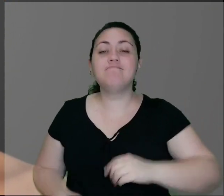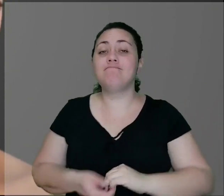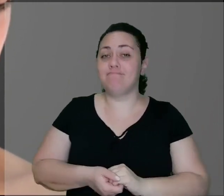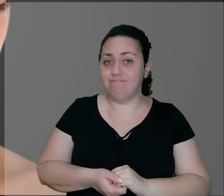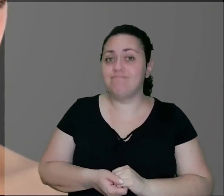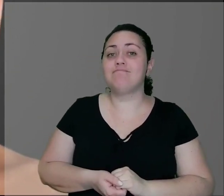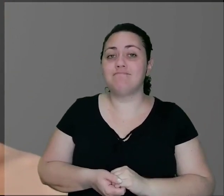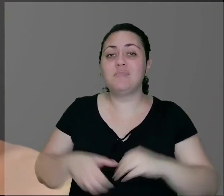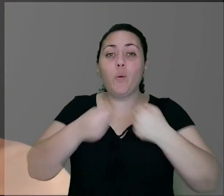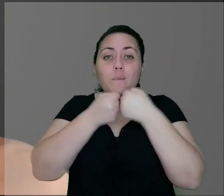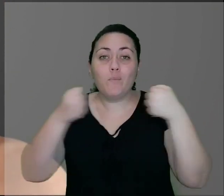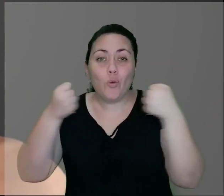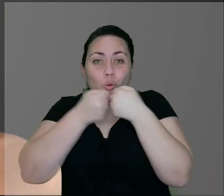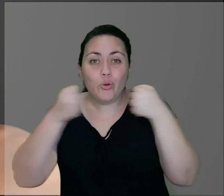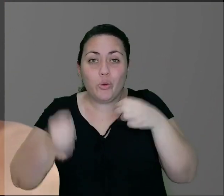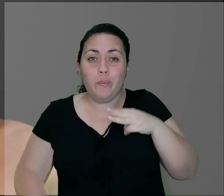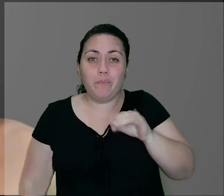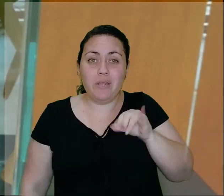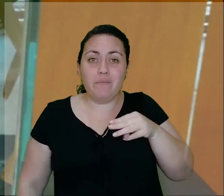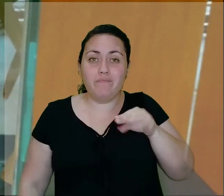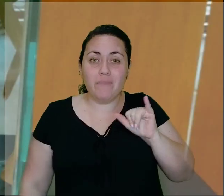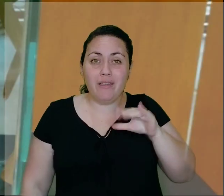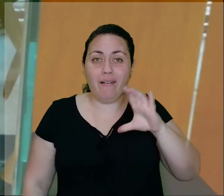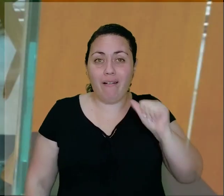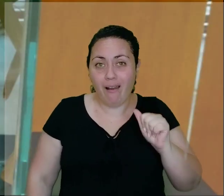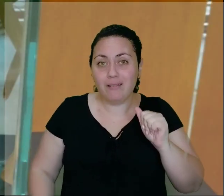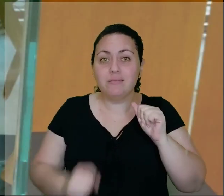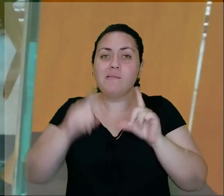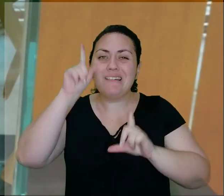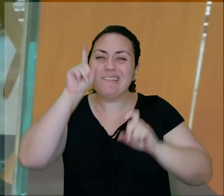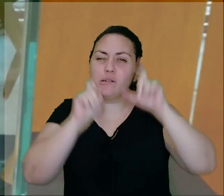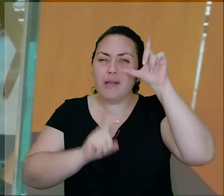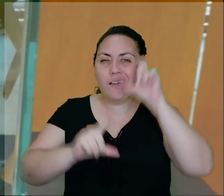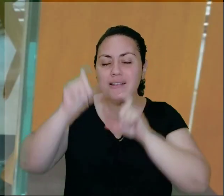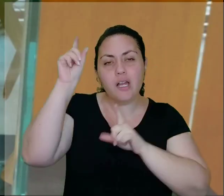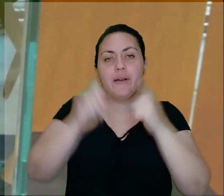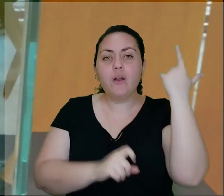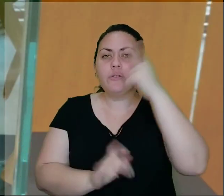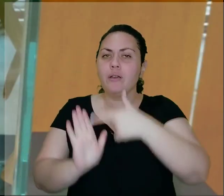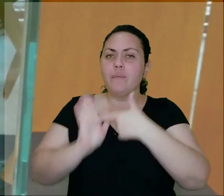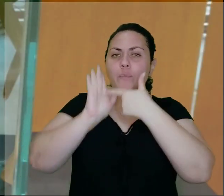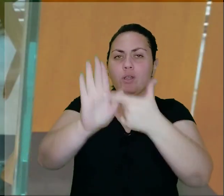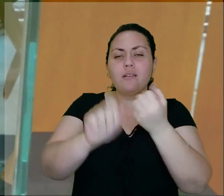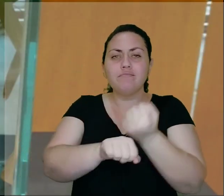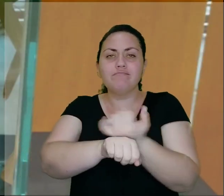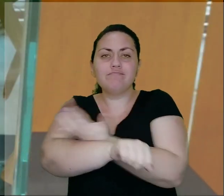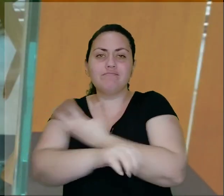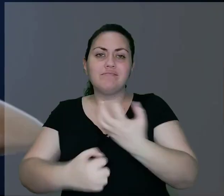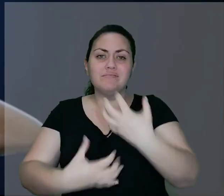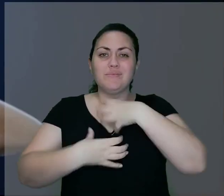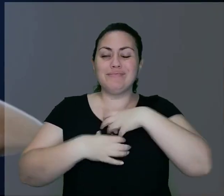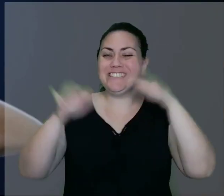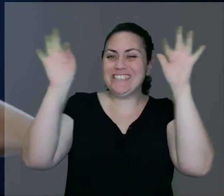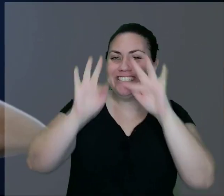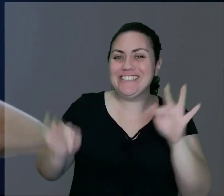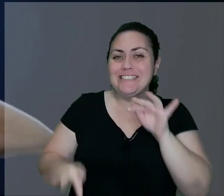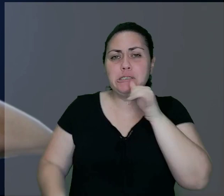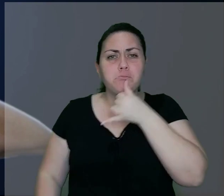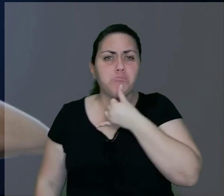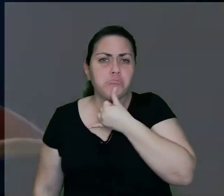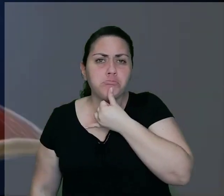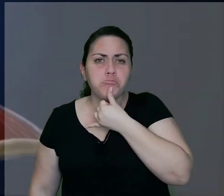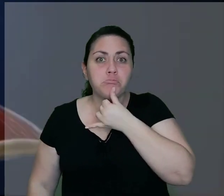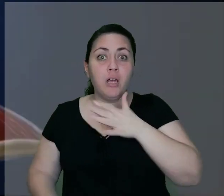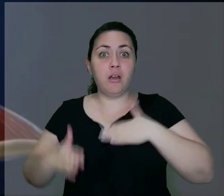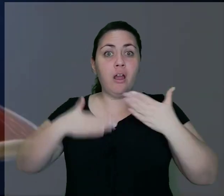mímica, não conseguiríamos identificar ou transmitir sentimentos de felicidade, tristeza, espanto ou